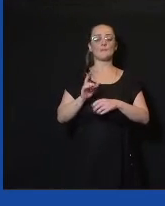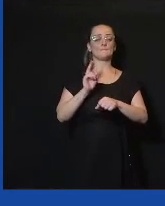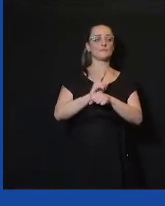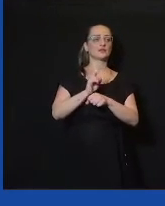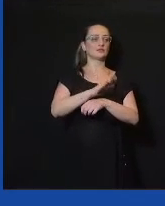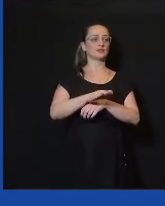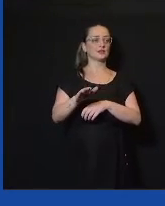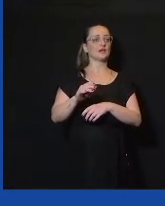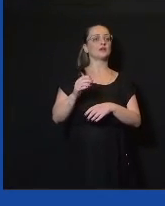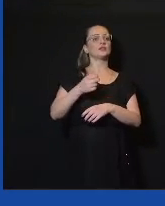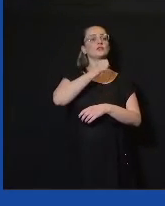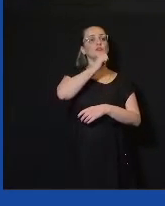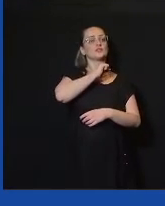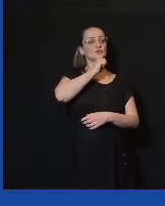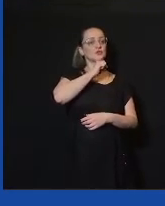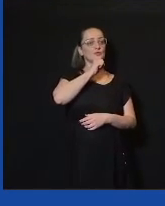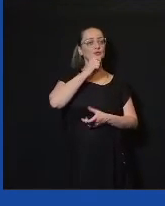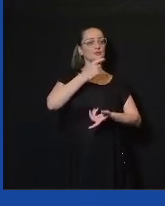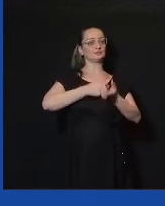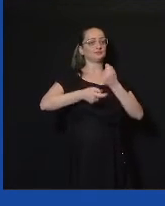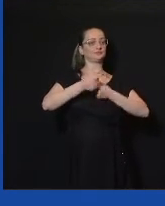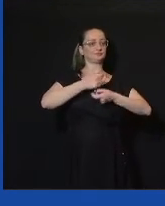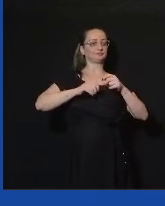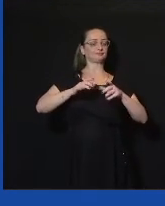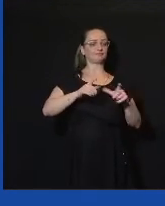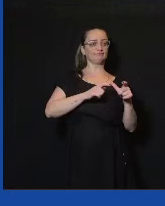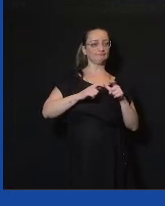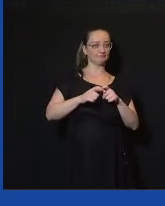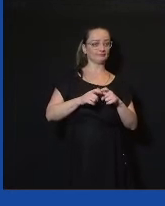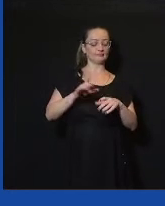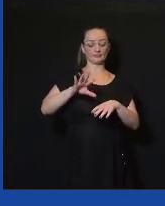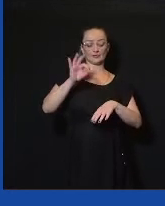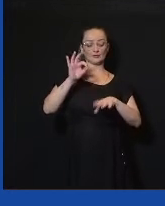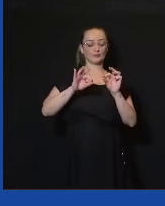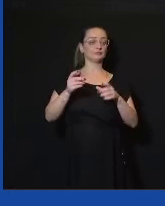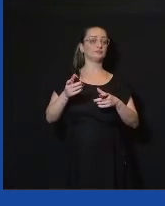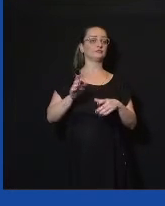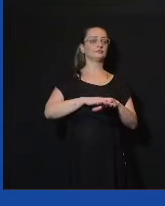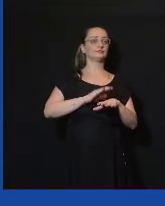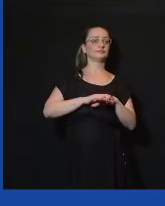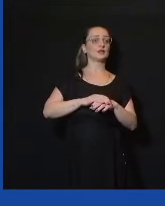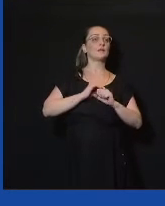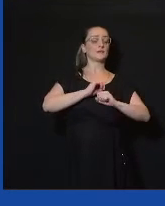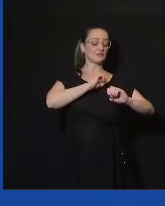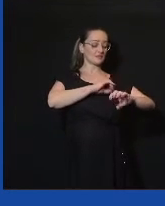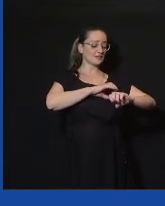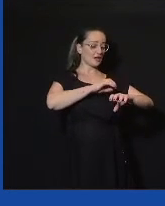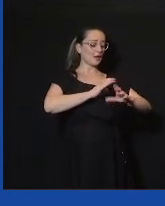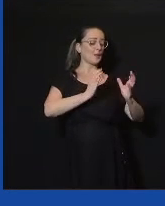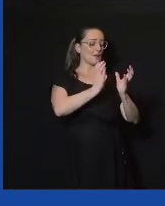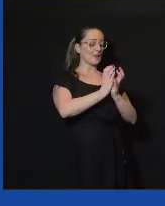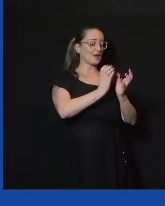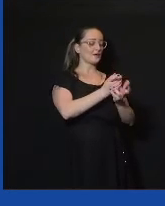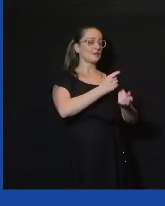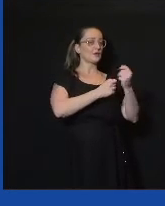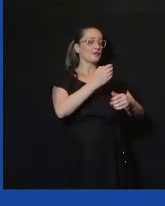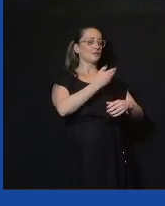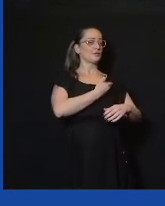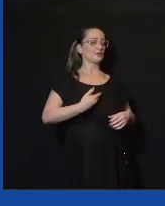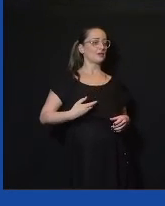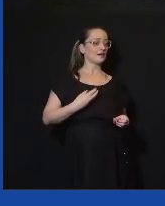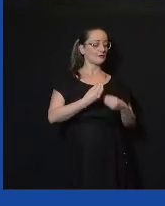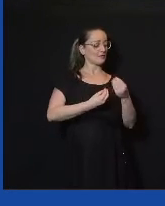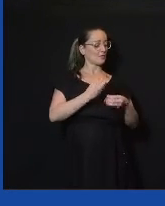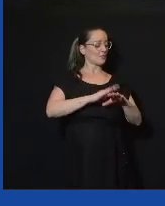de idoso, aquecer a economia do bairro, negociar a dívida, escolher o que é prioritário. Ela devia estar dando aula para a equipe econômica do governo, como é que faz gestão da economia